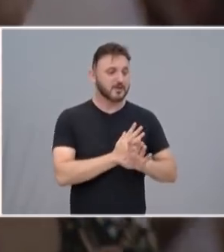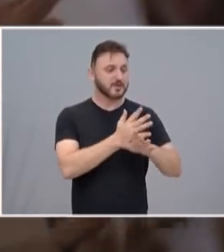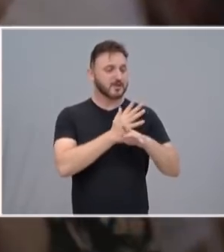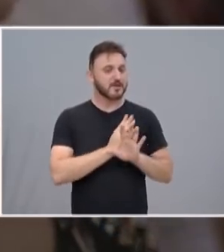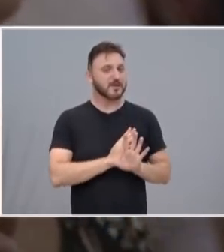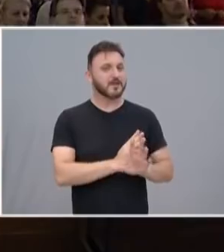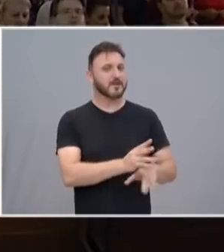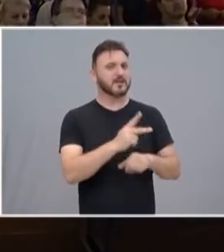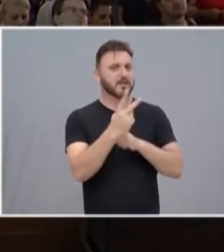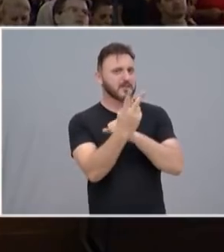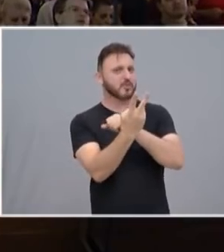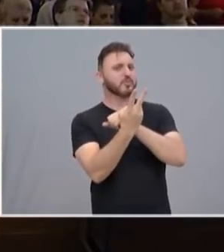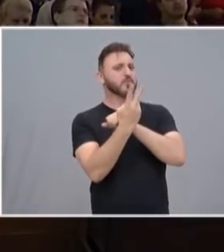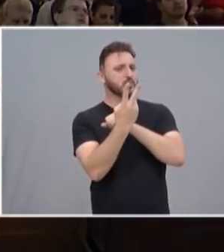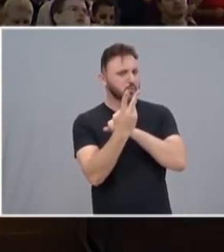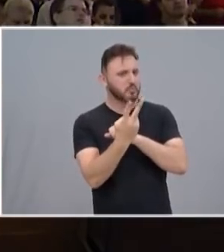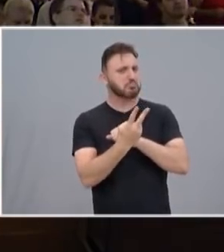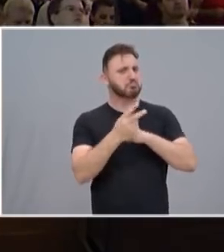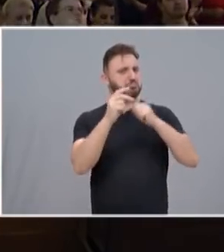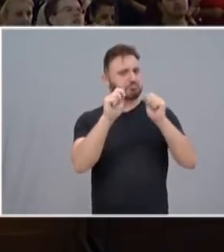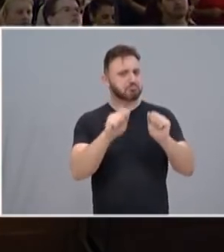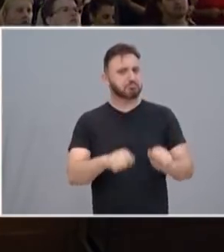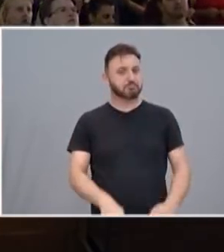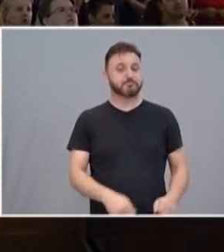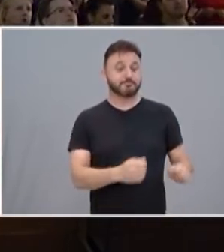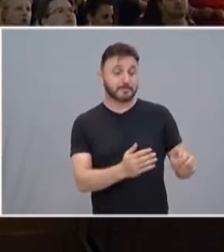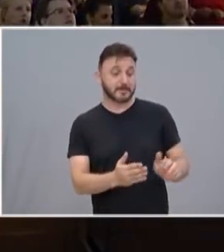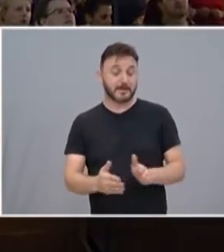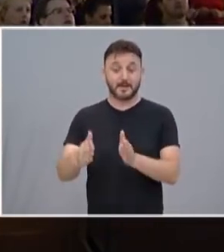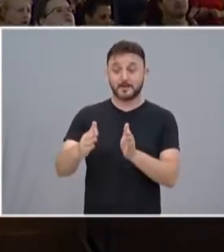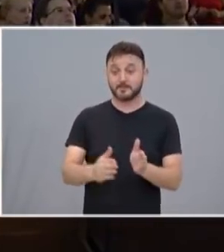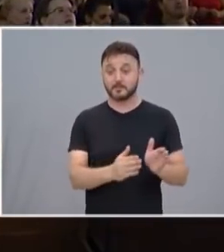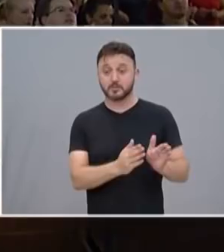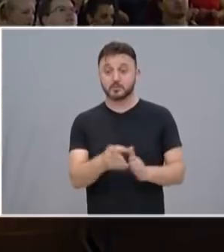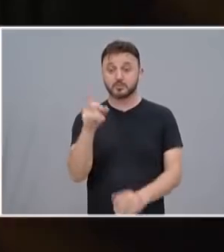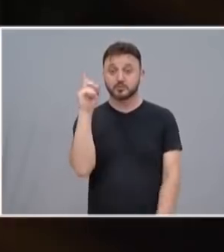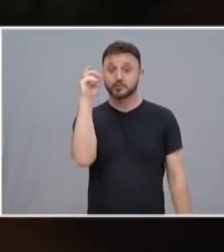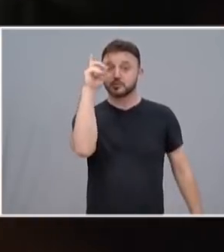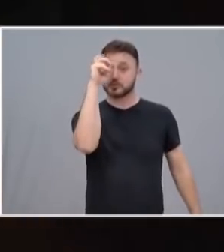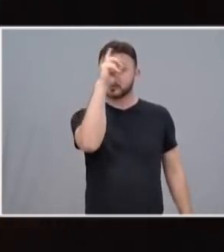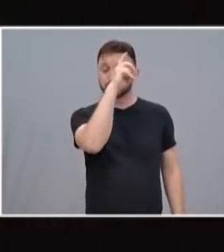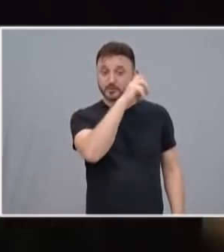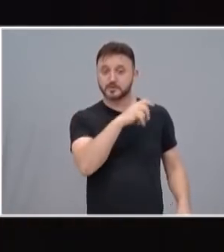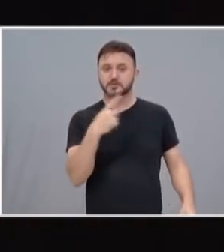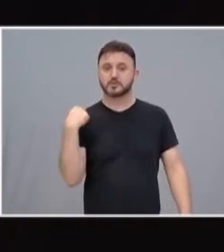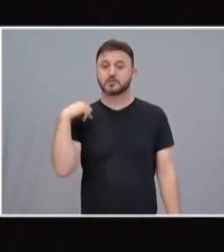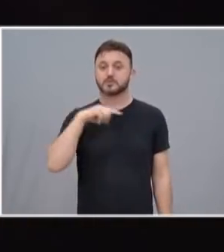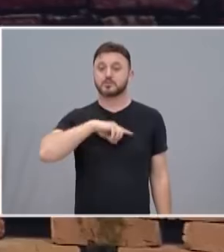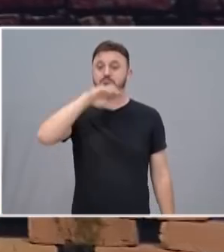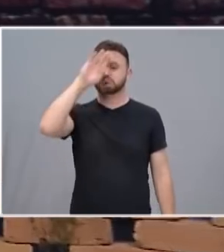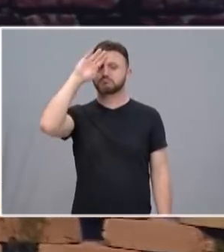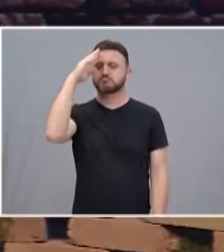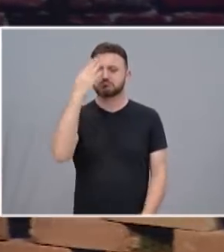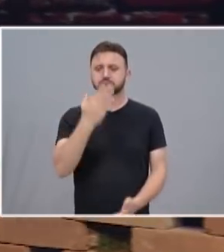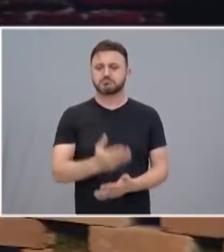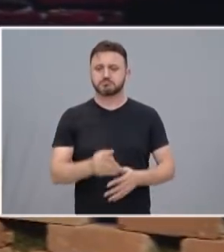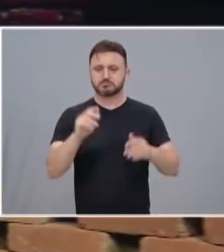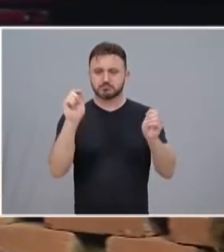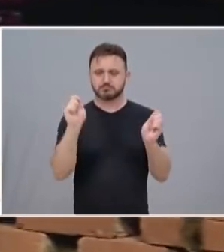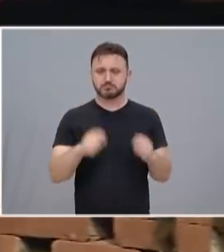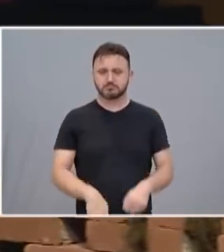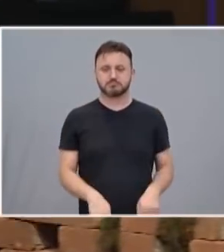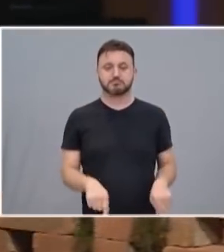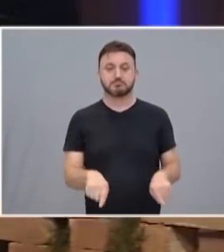mão. Caminhos mais escuros, seguimos confiantes, buscando